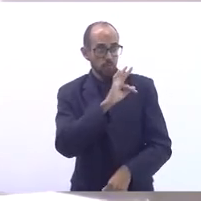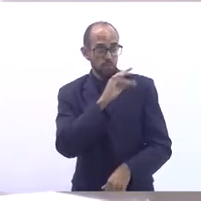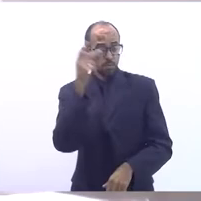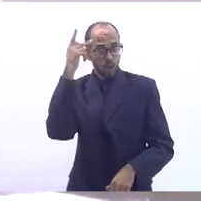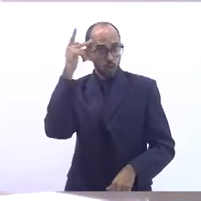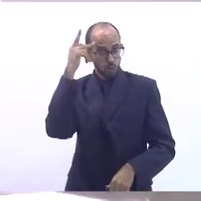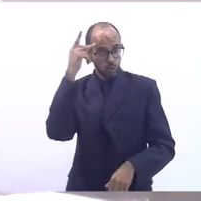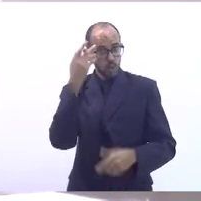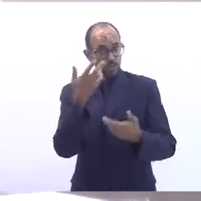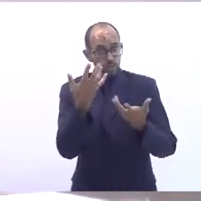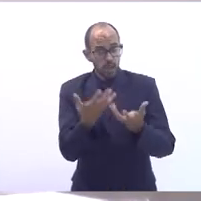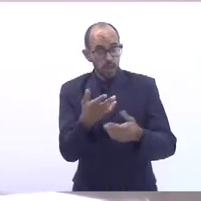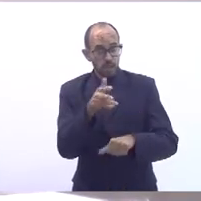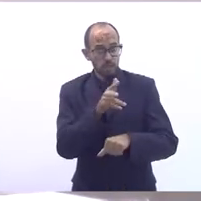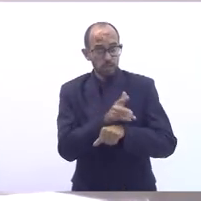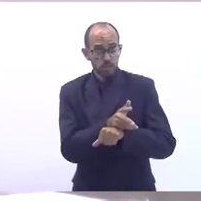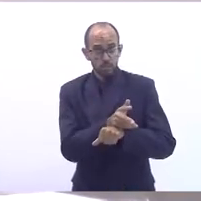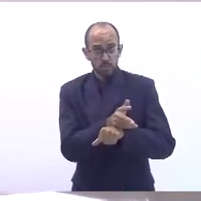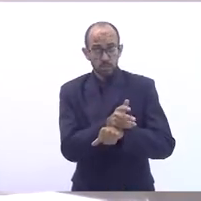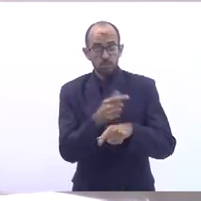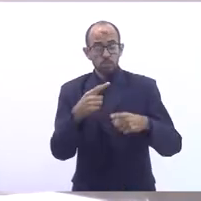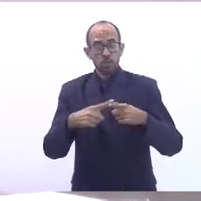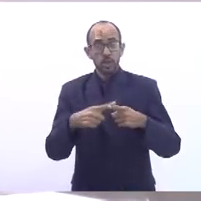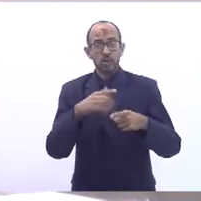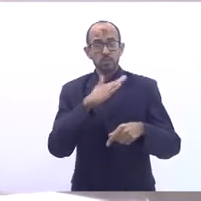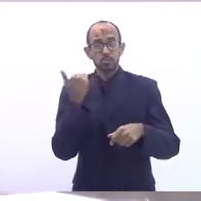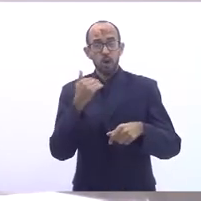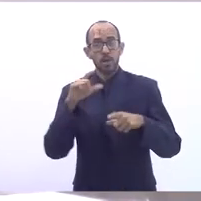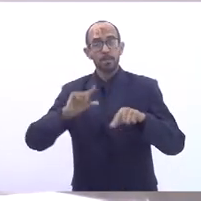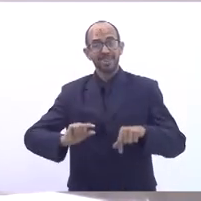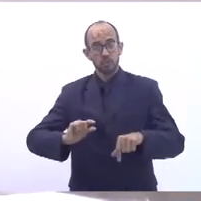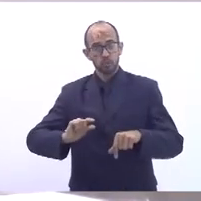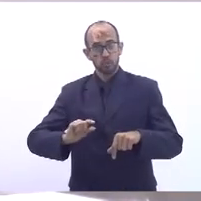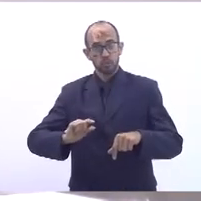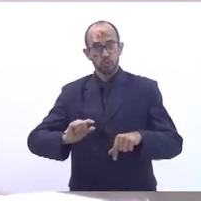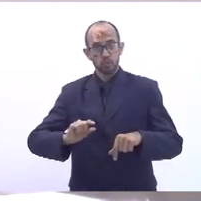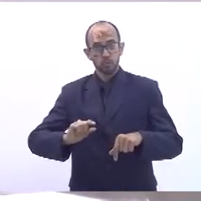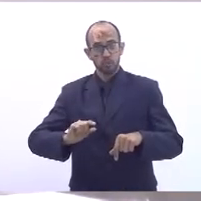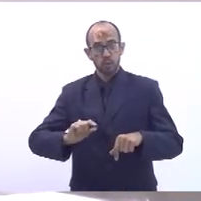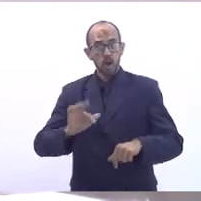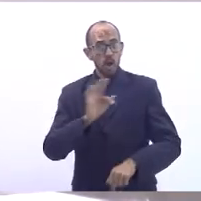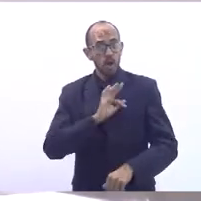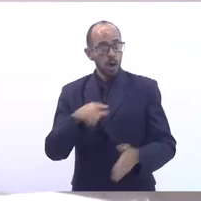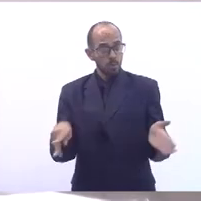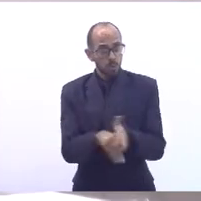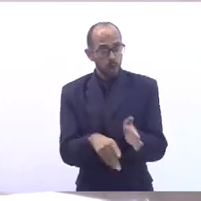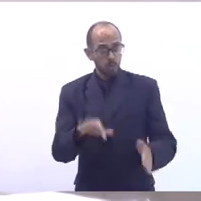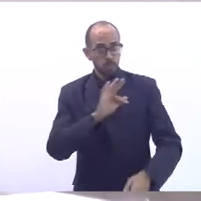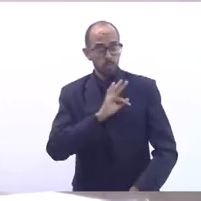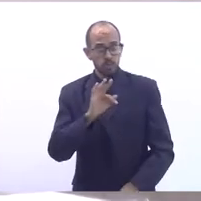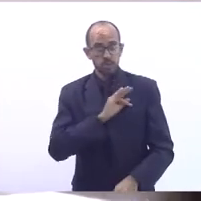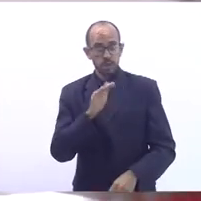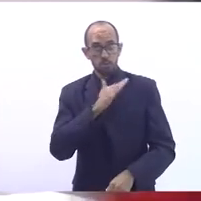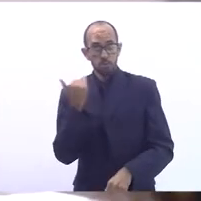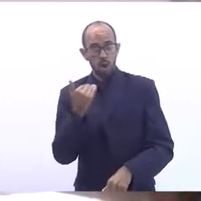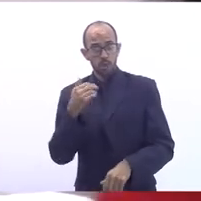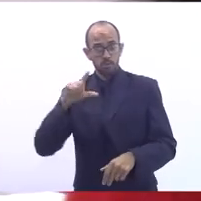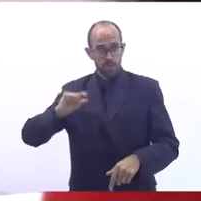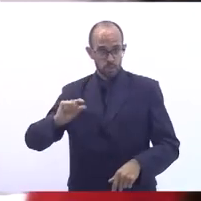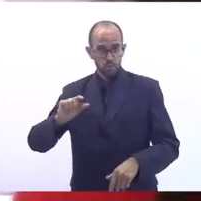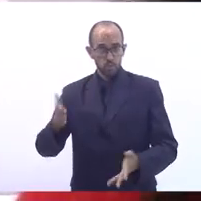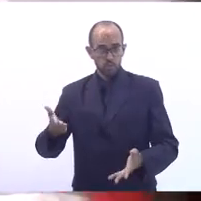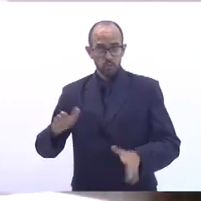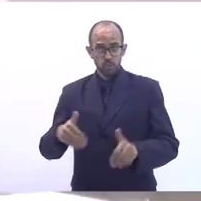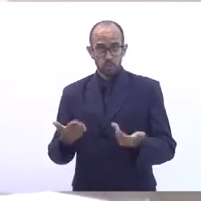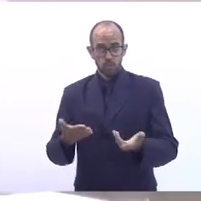morrendo menos também não é só a população civil que tá morrendo - os policiais estão morrendo menos então a gente deve